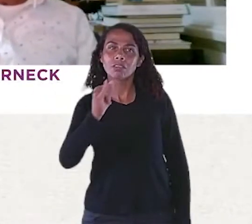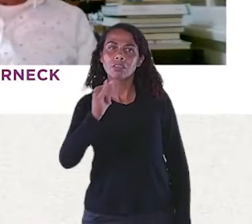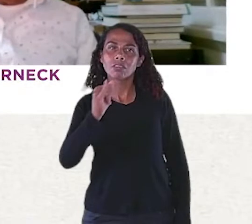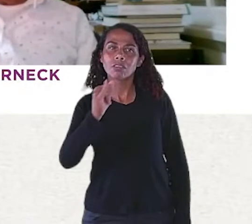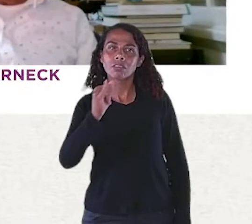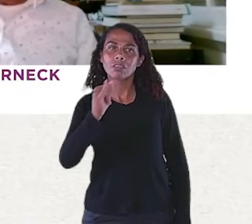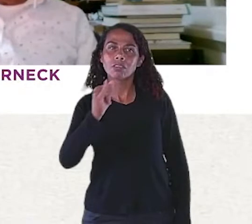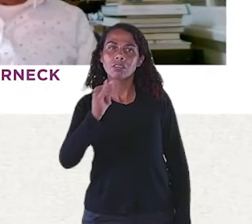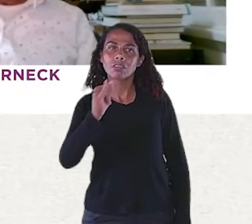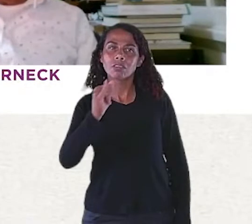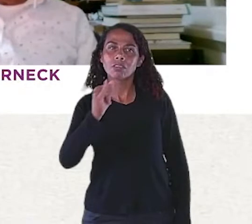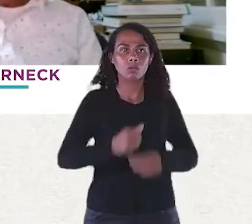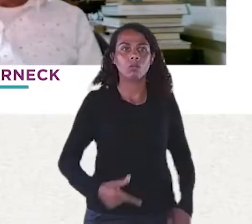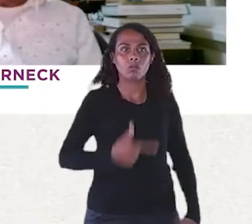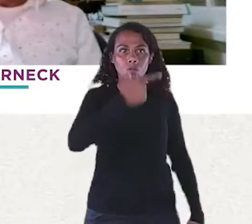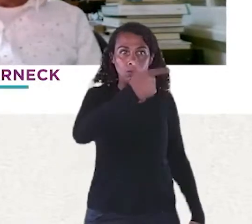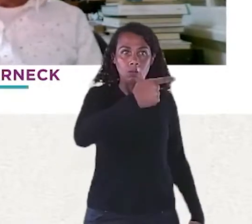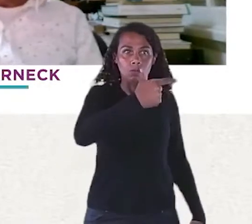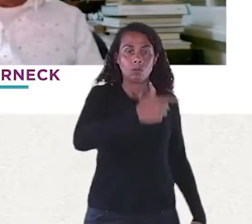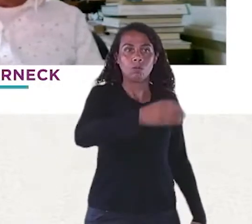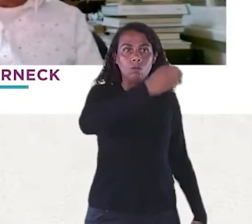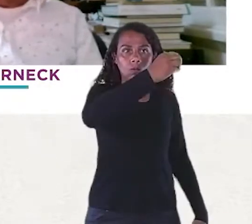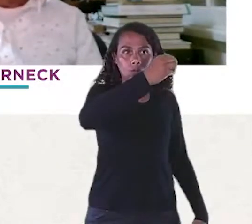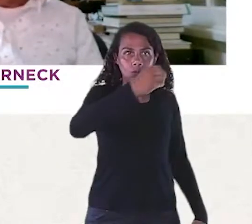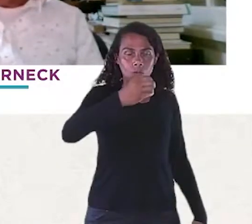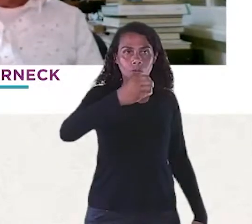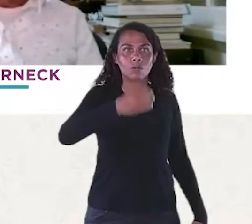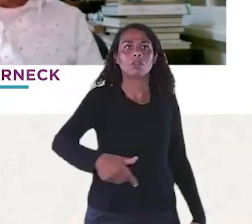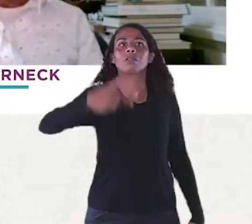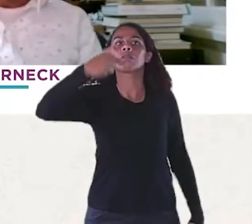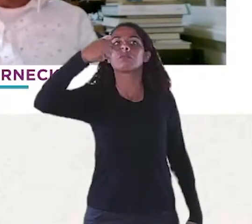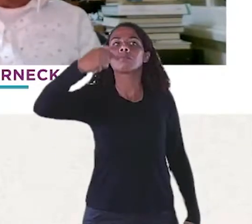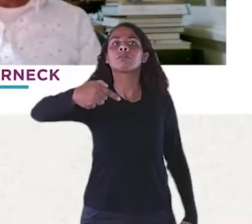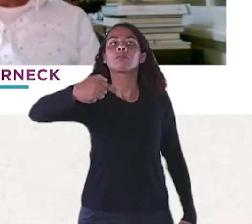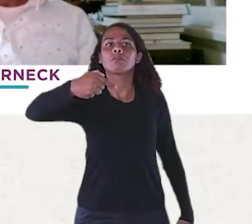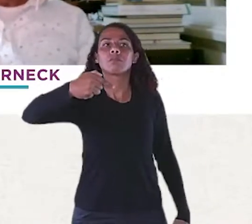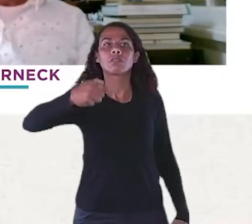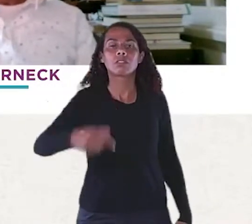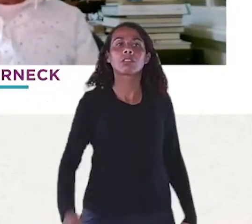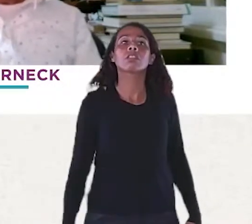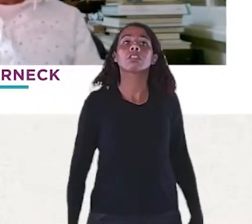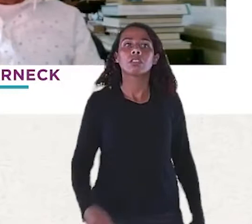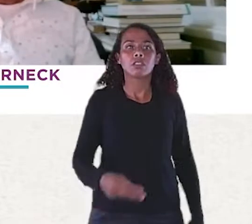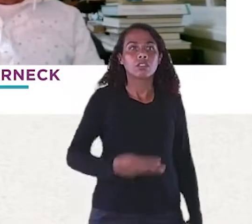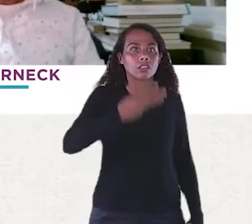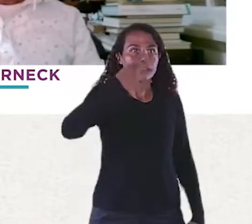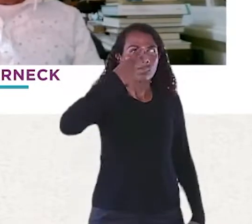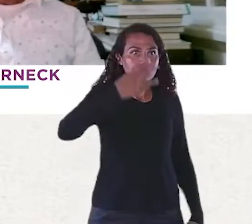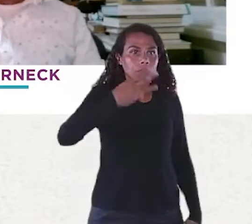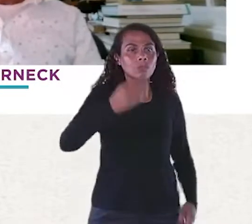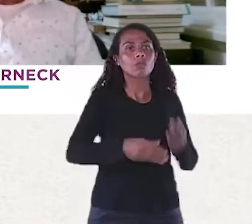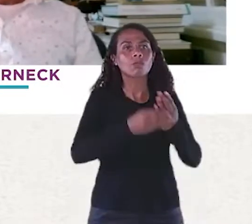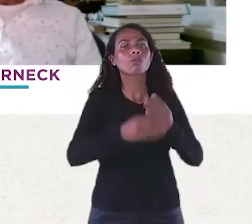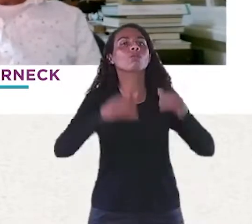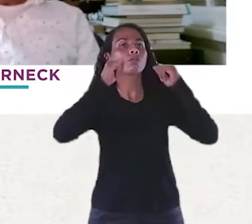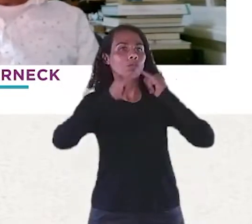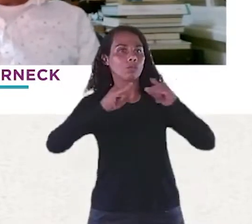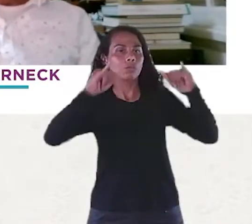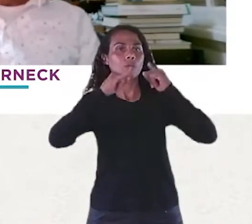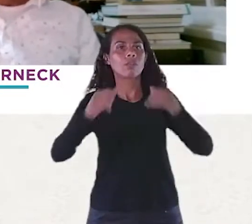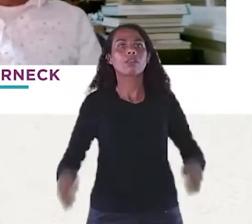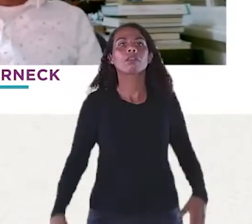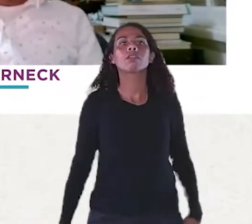de 2007. Passei já por umas 3 publicações, né? E, então, uns 2 anos depois